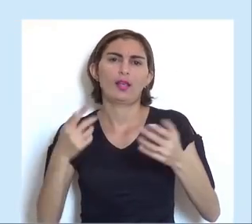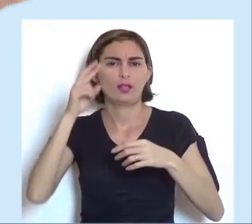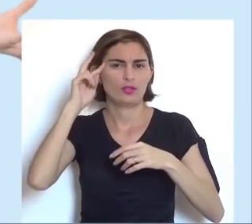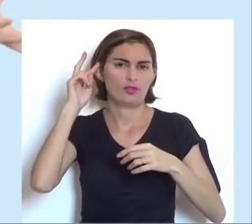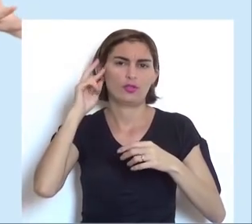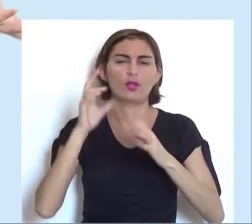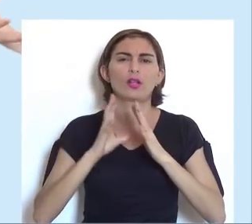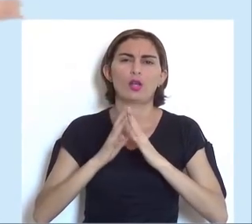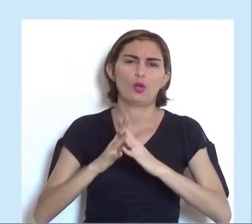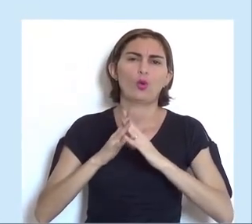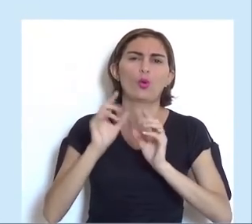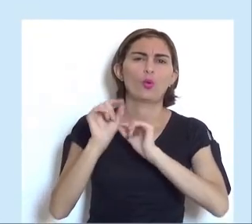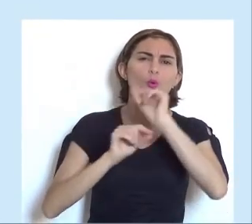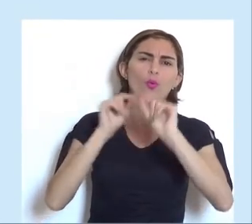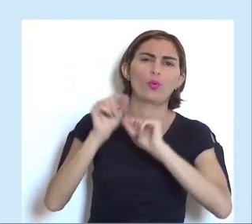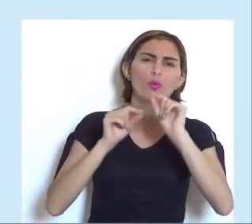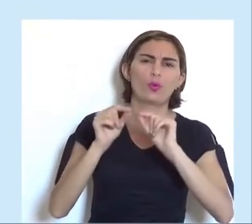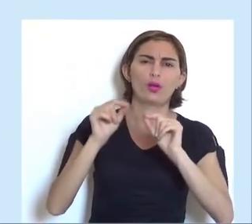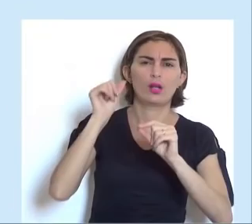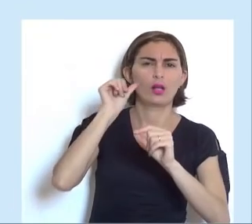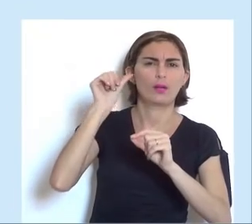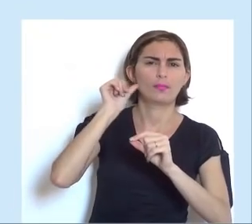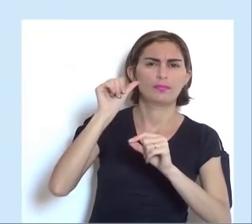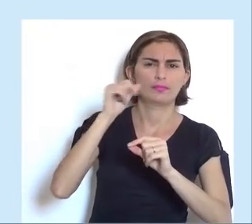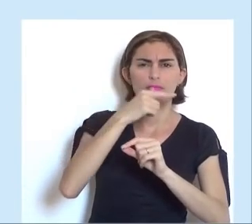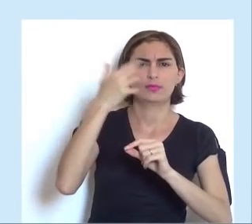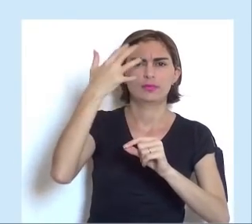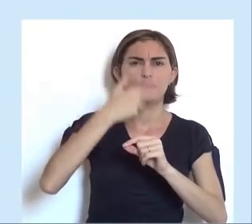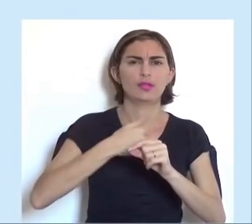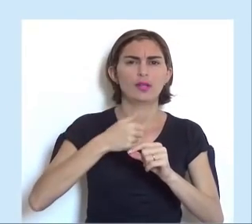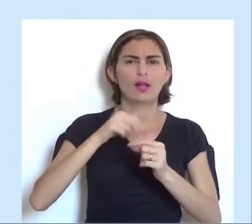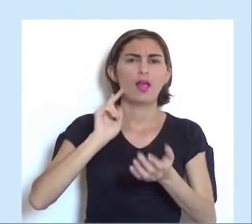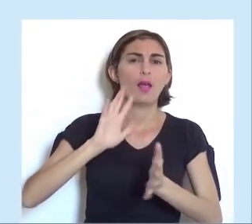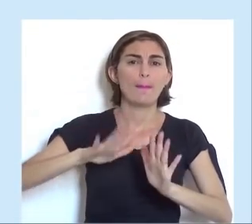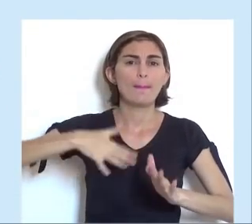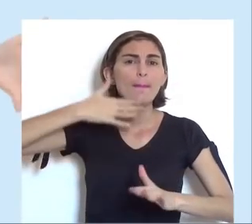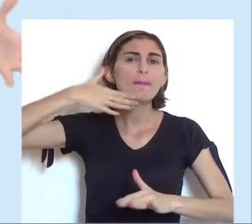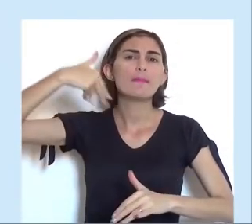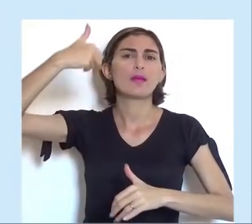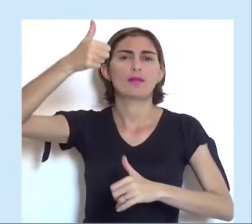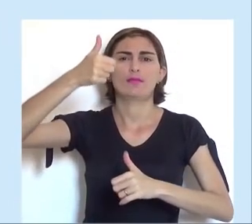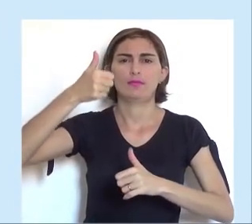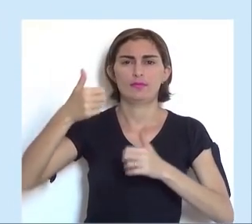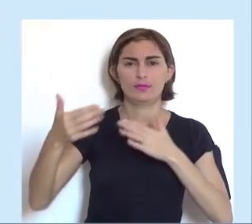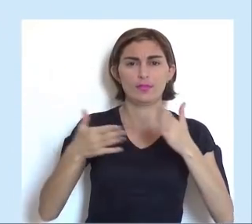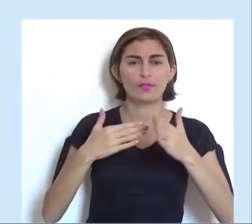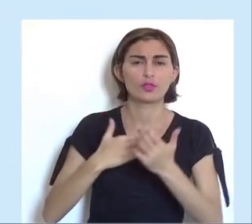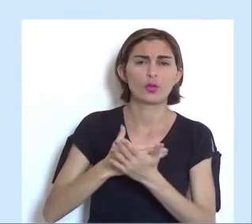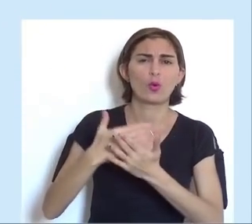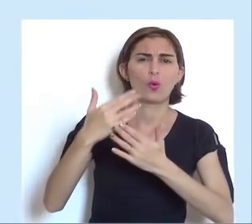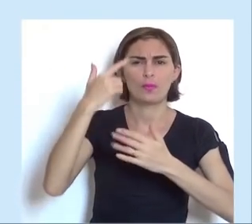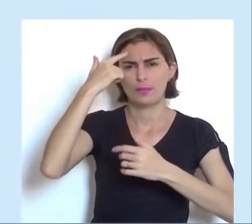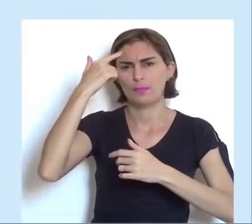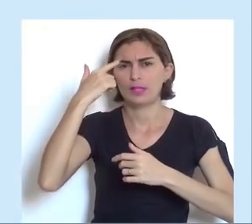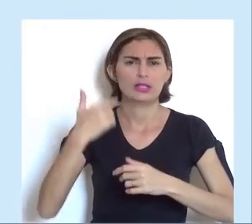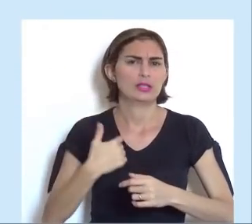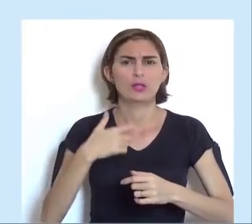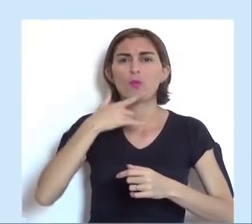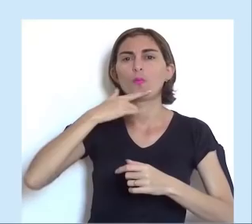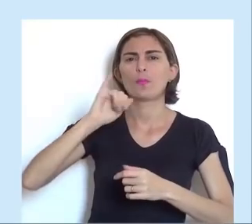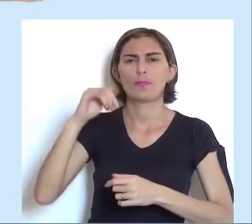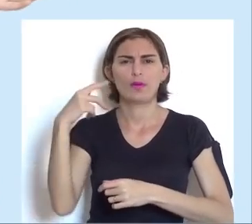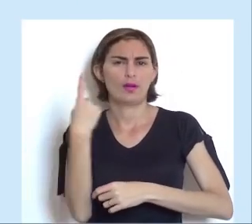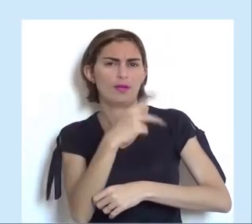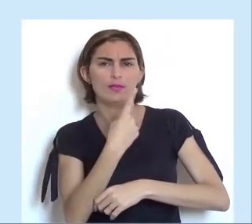tem por que existir, é que a princesa, na verdade, era a melhor do negócio. Então você começa a pensar que, na verdade,